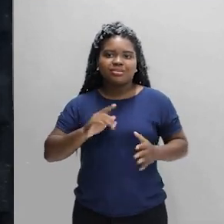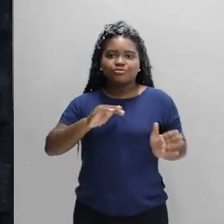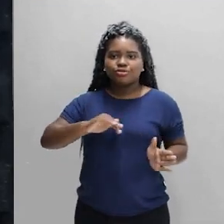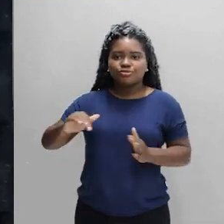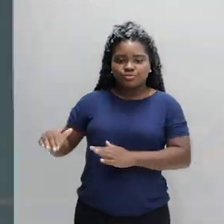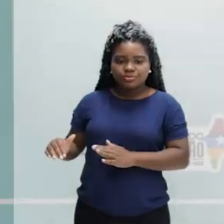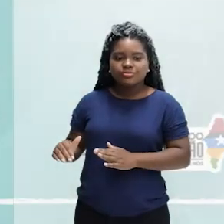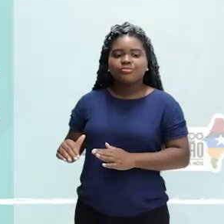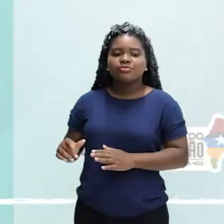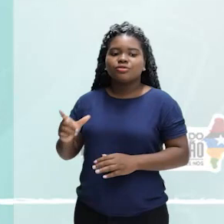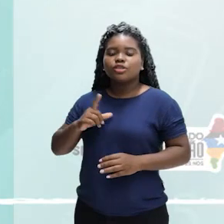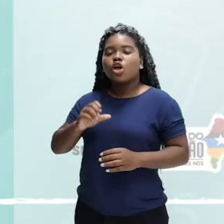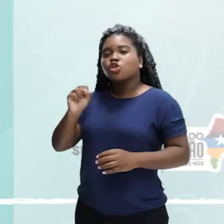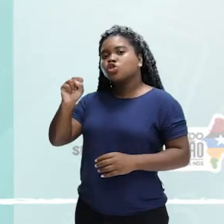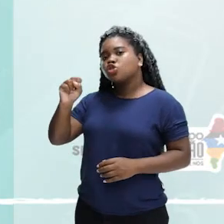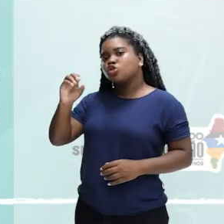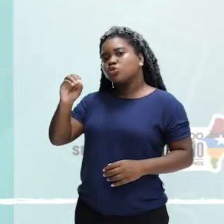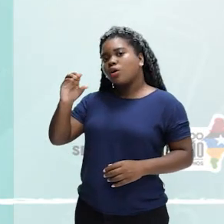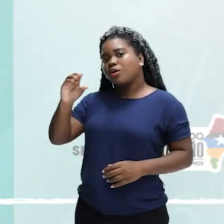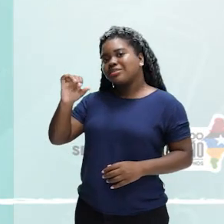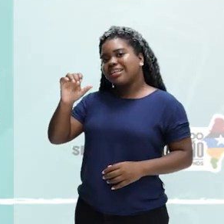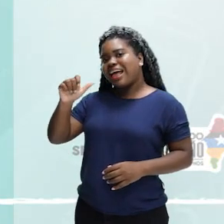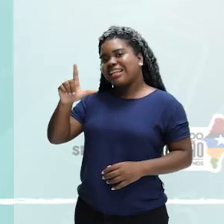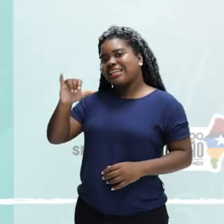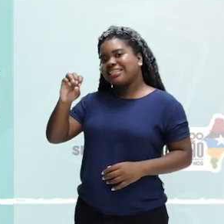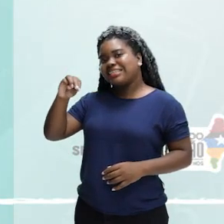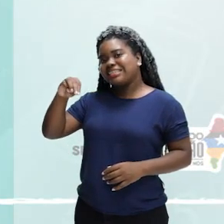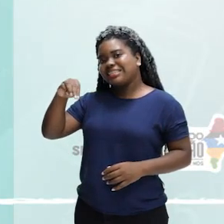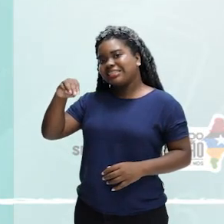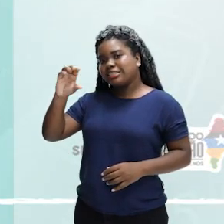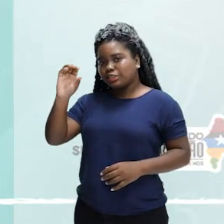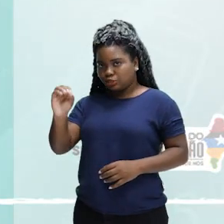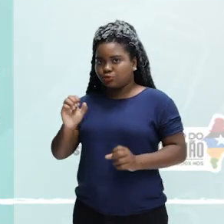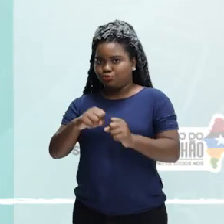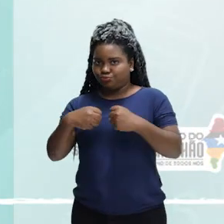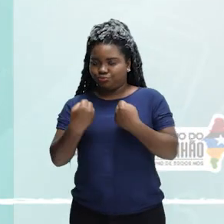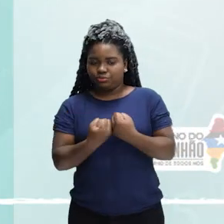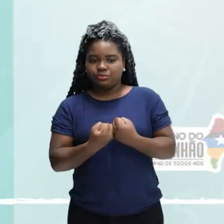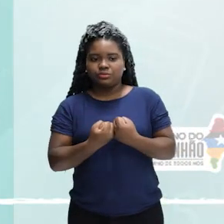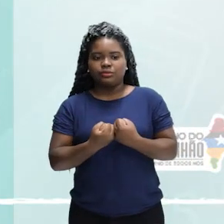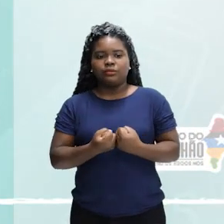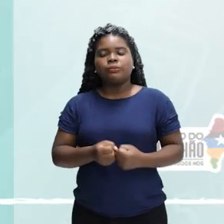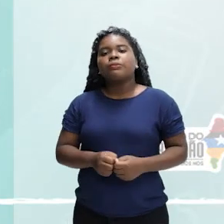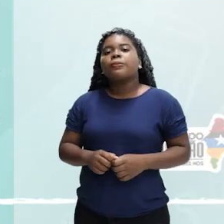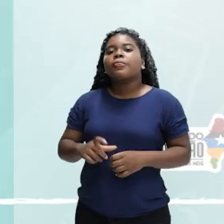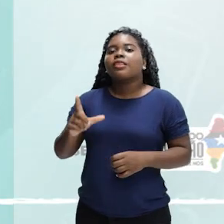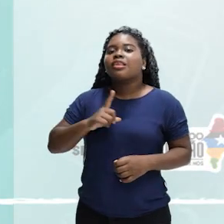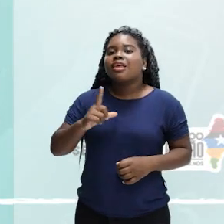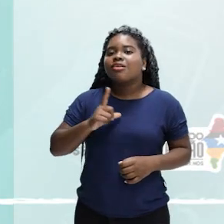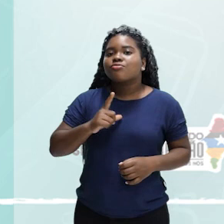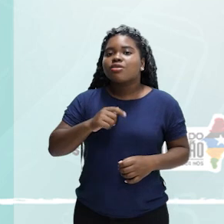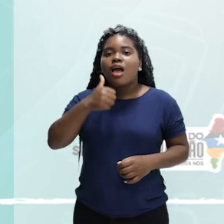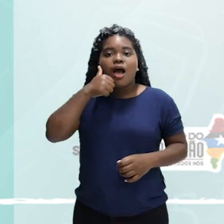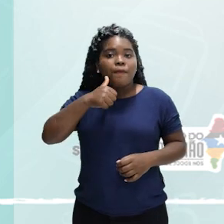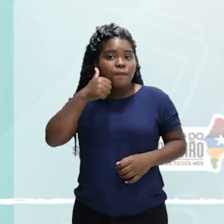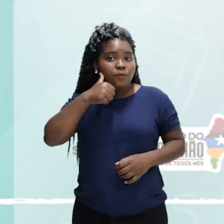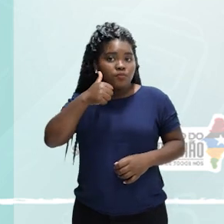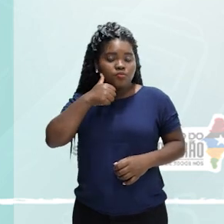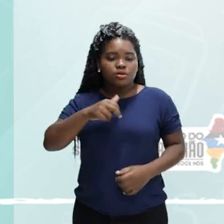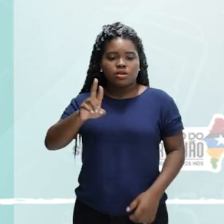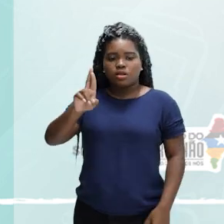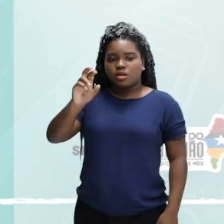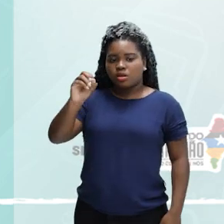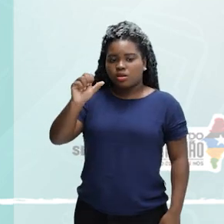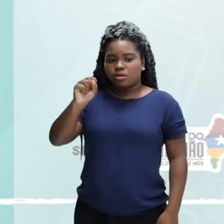perspectiva socialista, defendida por essa autora chamada Rosa Luxemburgo, ok? Ela defende a ideia